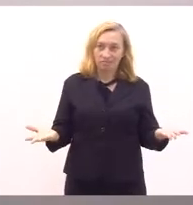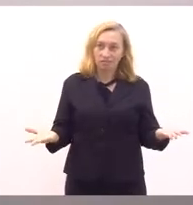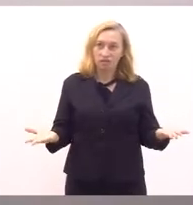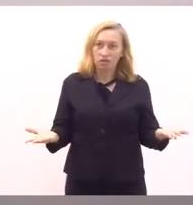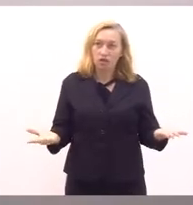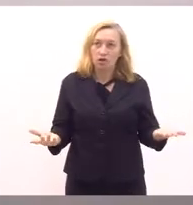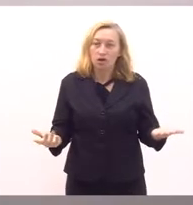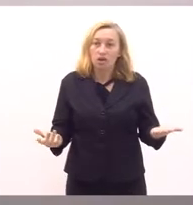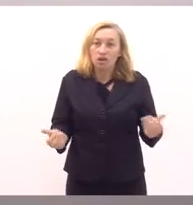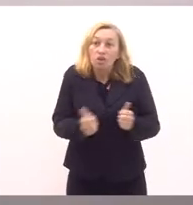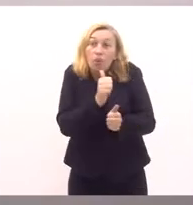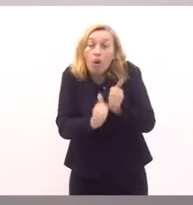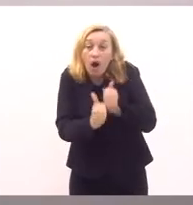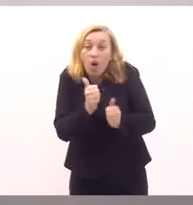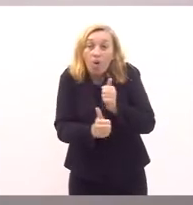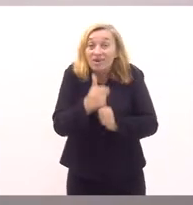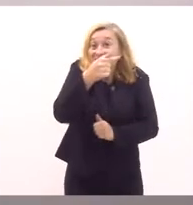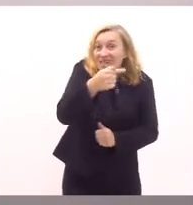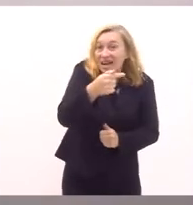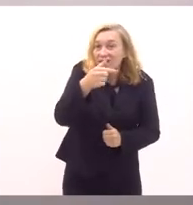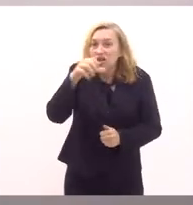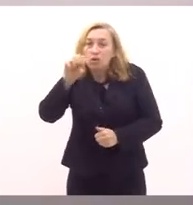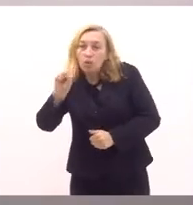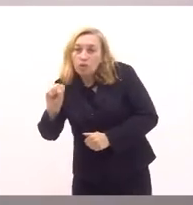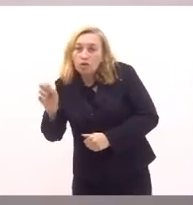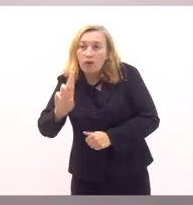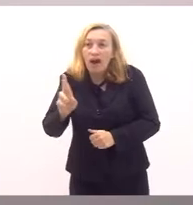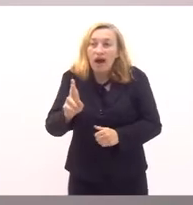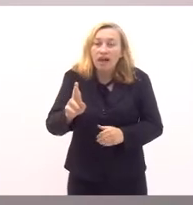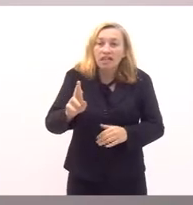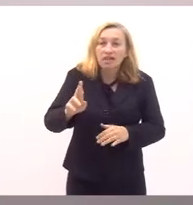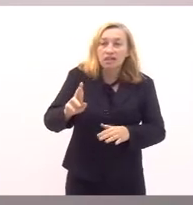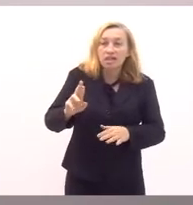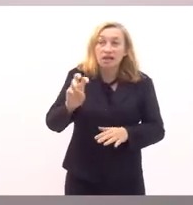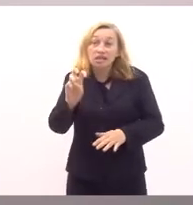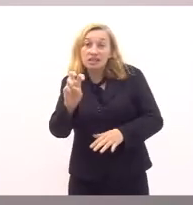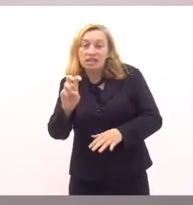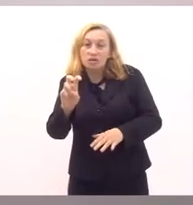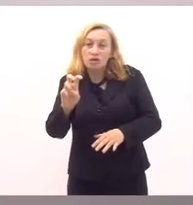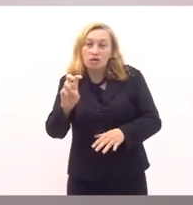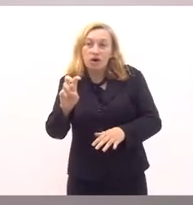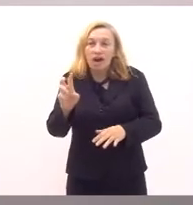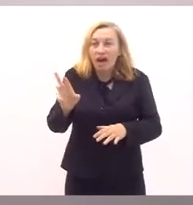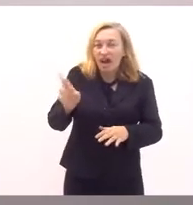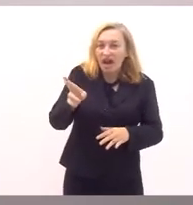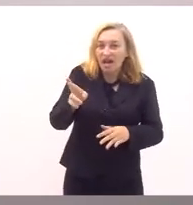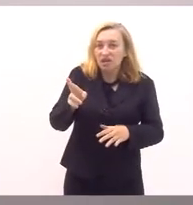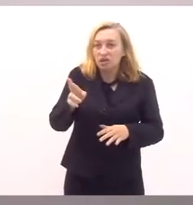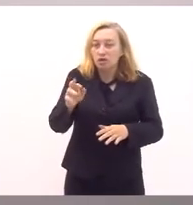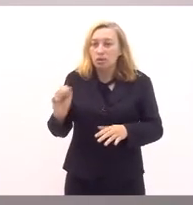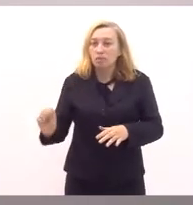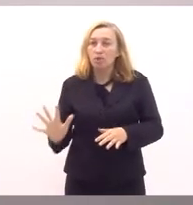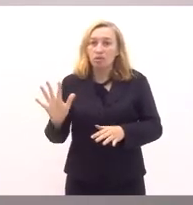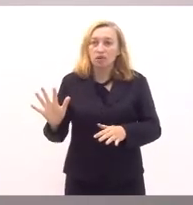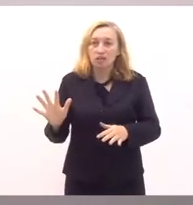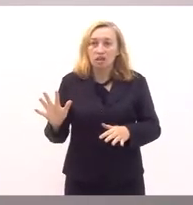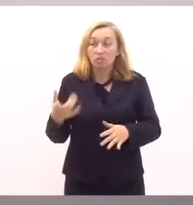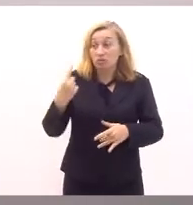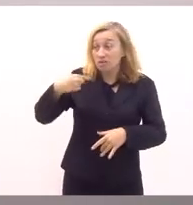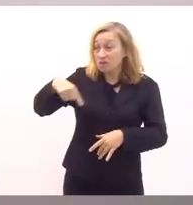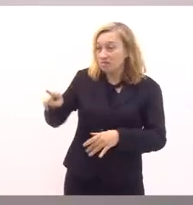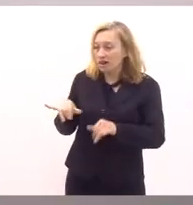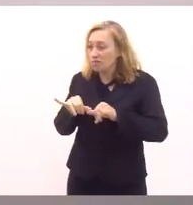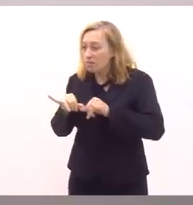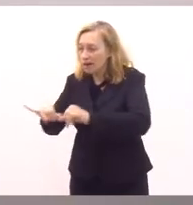Um quilo de arroz, R$ 7, R$ 8, dependendo, R$ 5 quando está na promoção. E quando você vai no